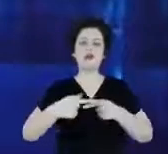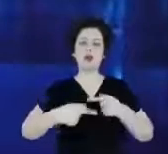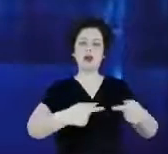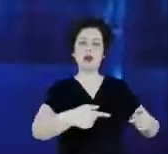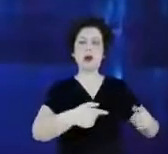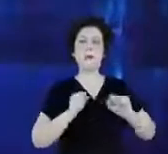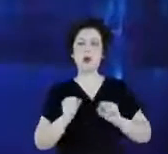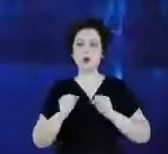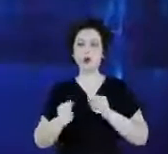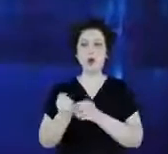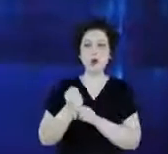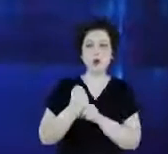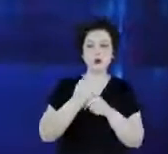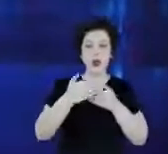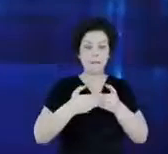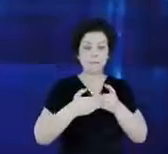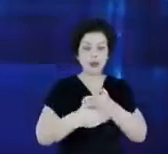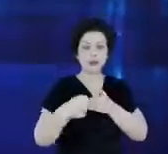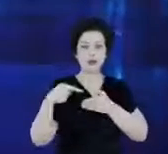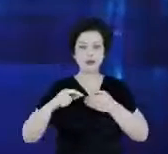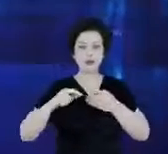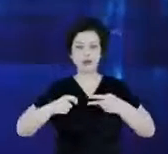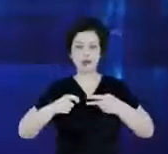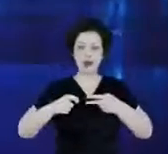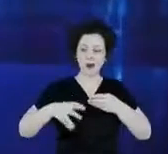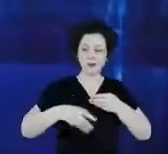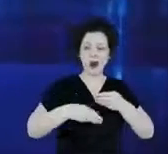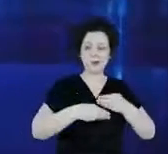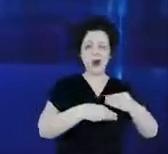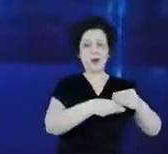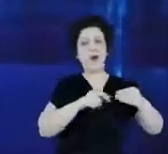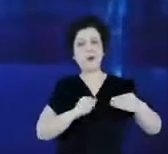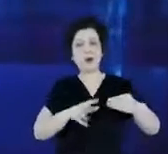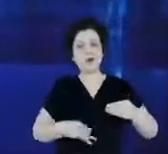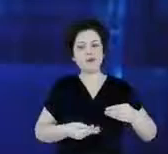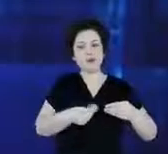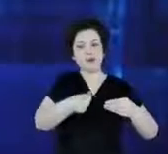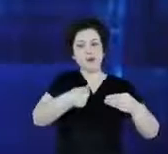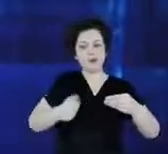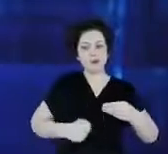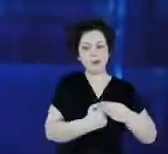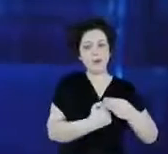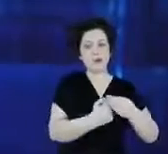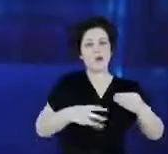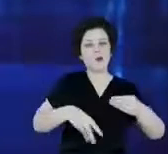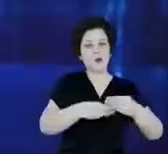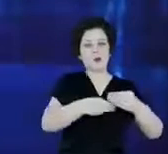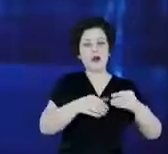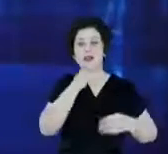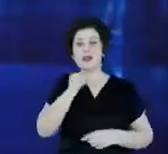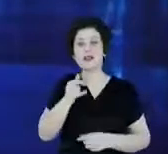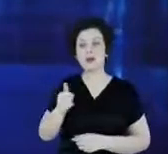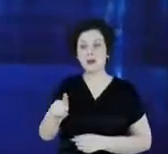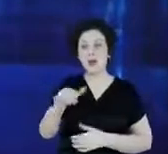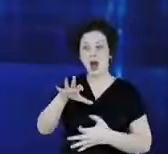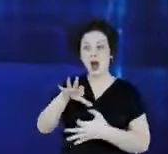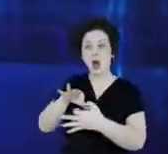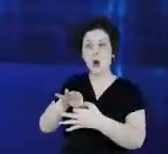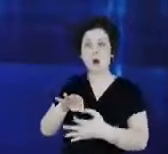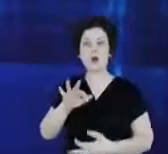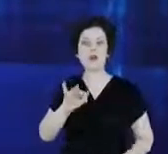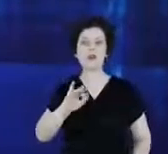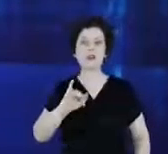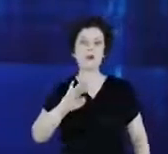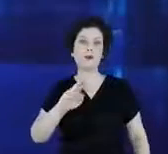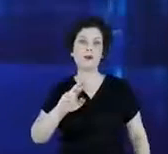pode construir um monte de coisa que você nem imagina em cima dela você pode usar o setor elétrico para levar a conectividade com as chamadas fibras